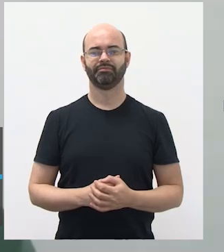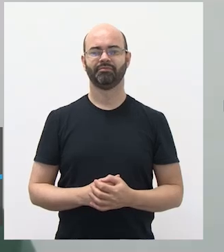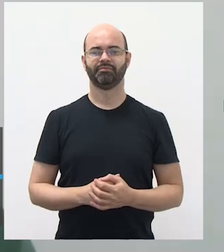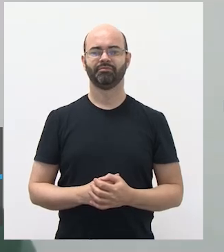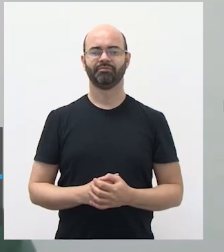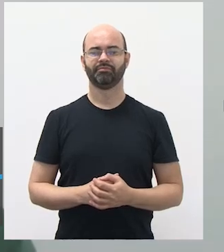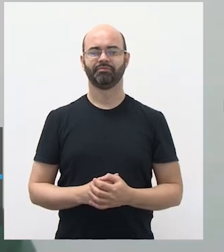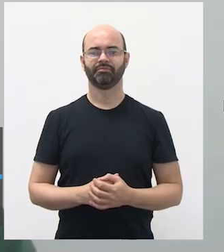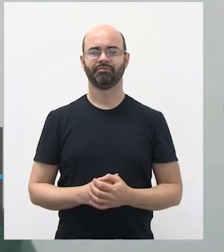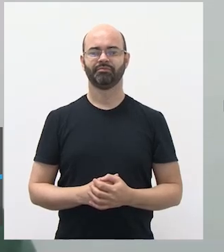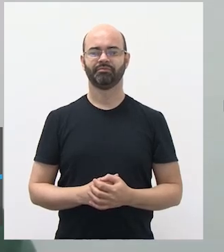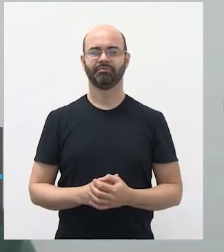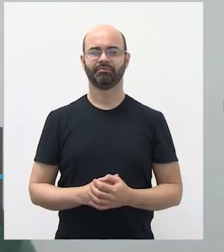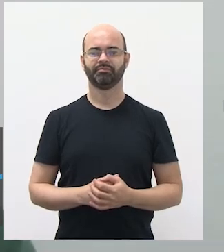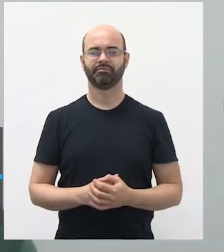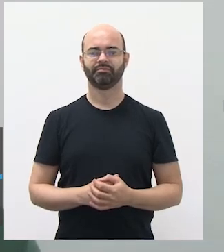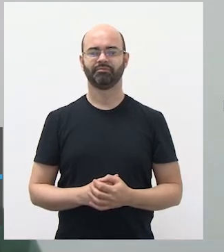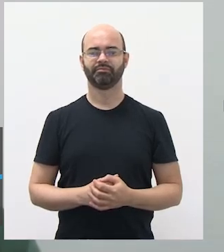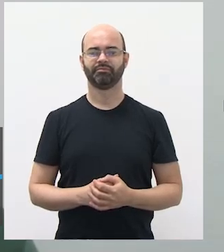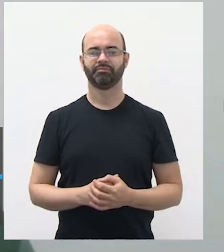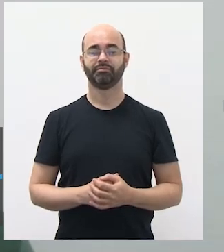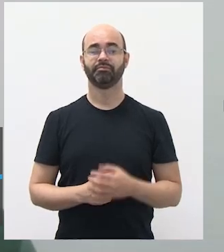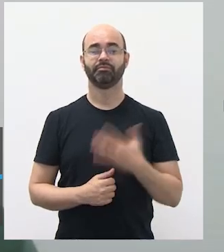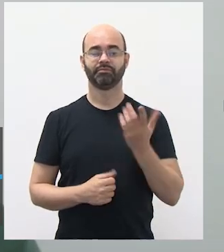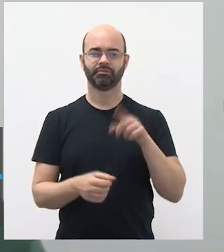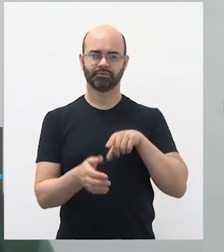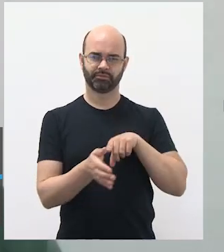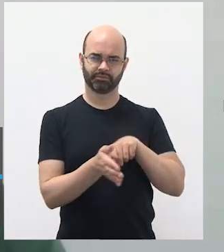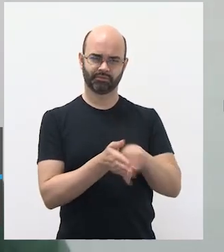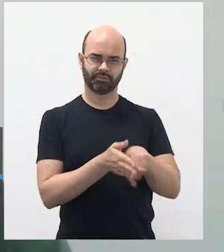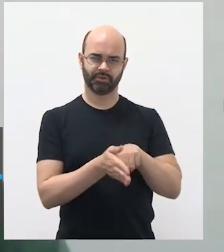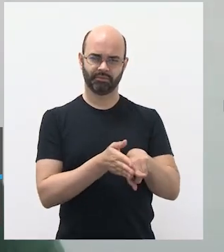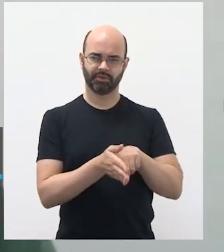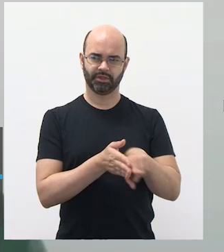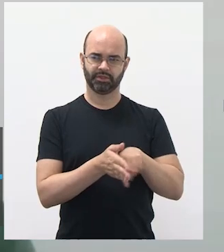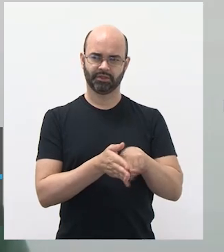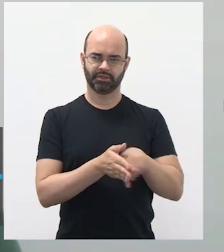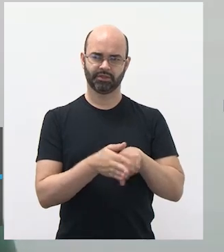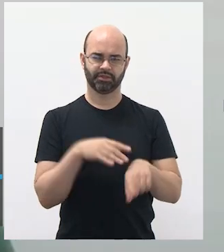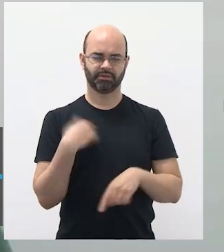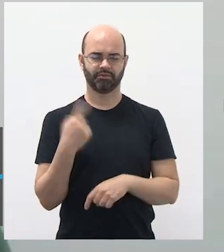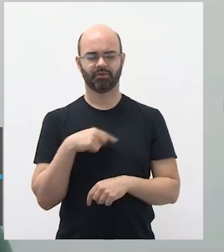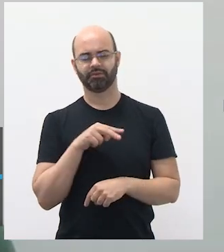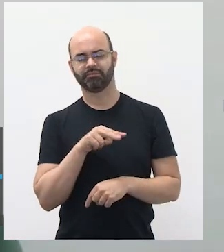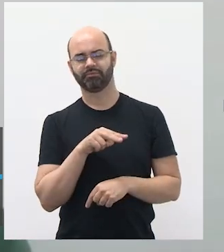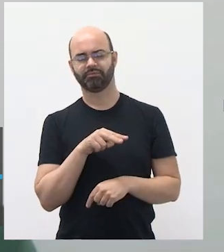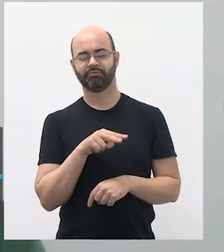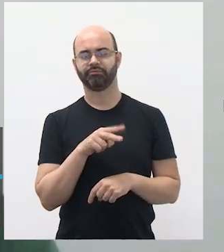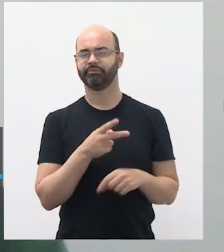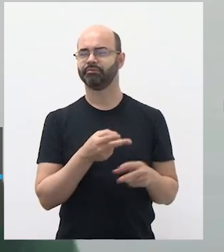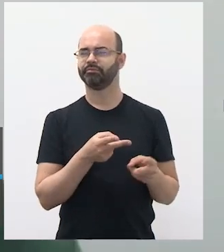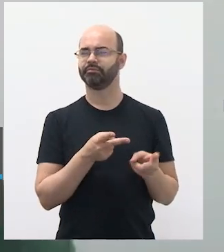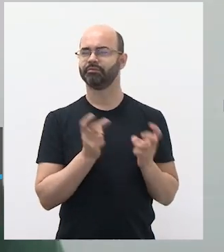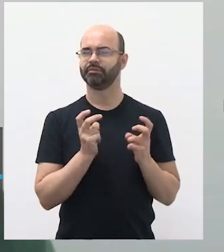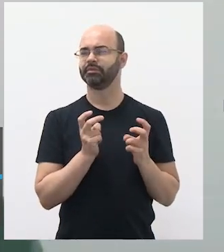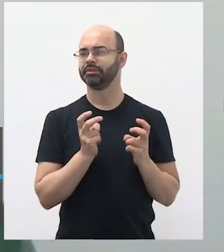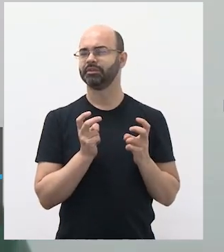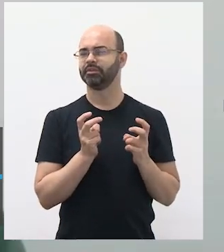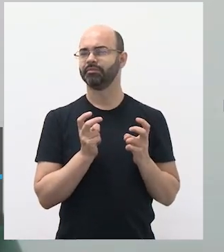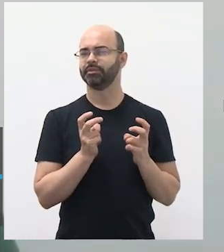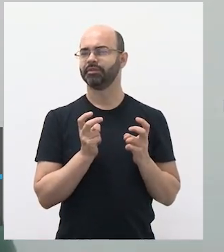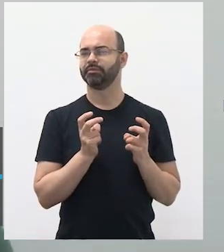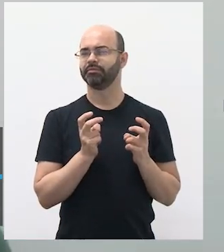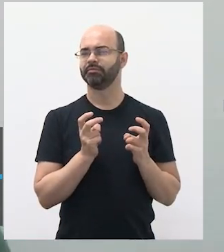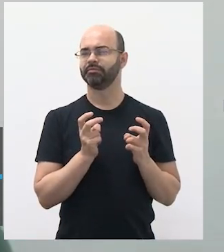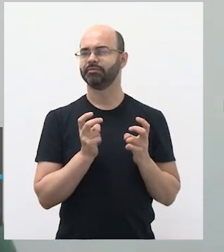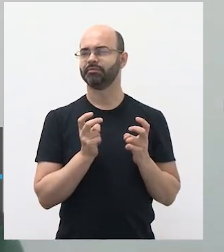Então, a gente percebe nessa pesquisa que, conforme se avança nos estudos, né, fica maior a diferença